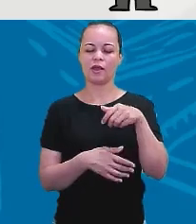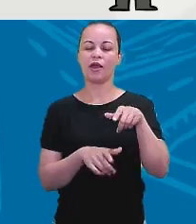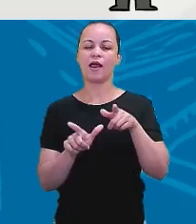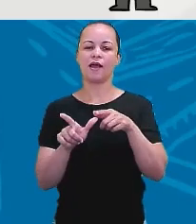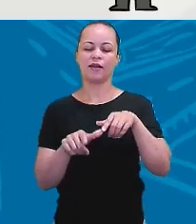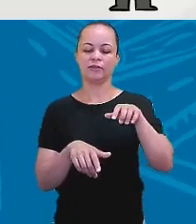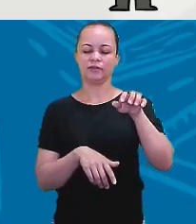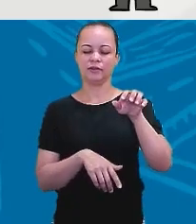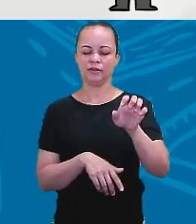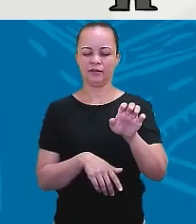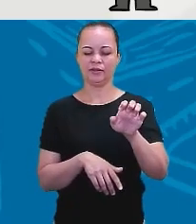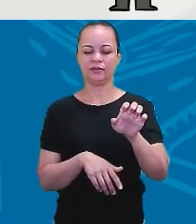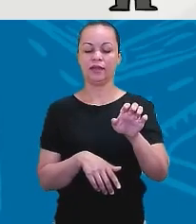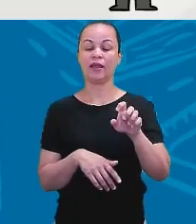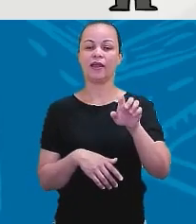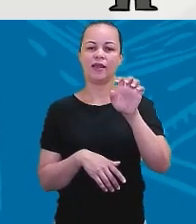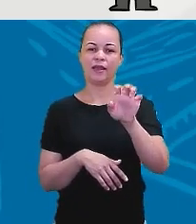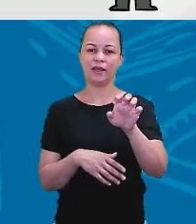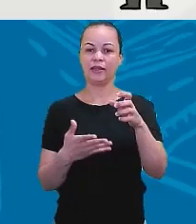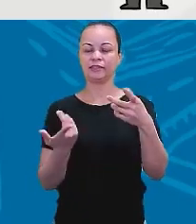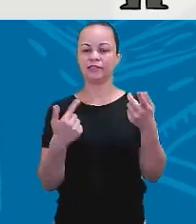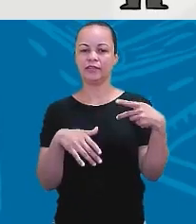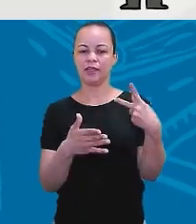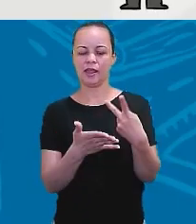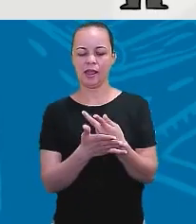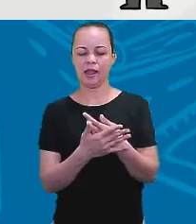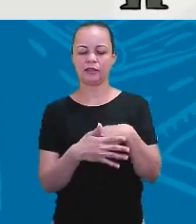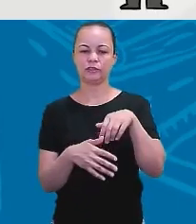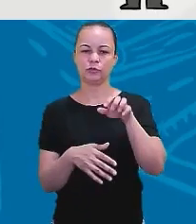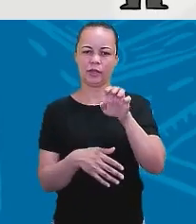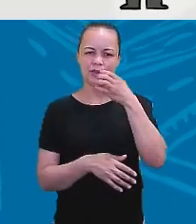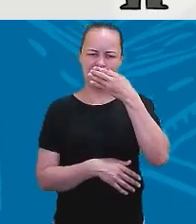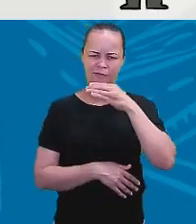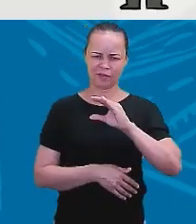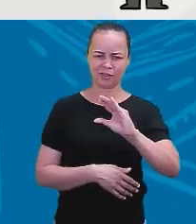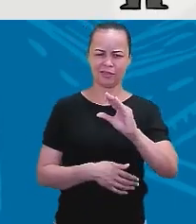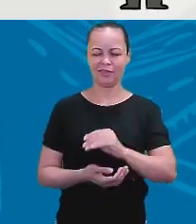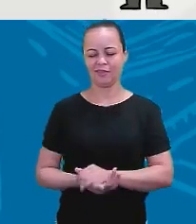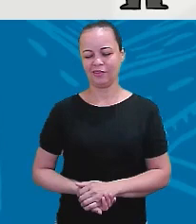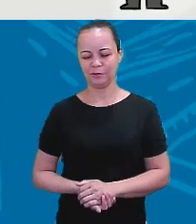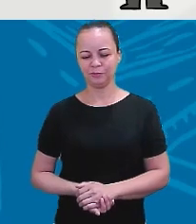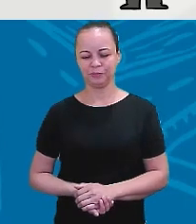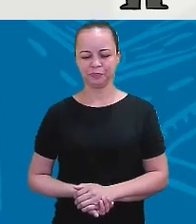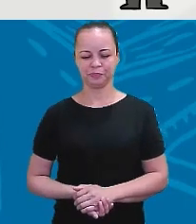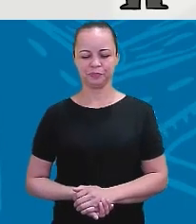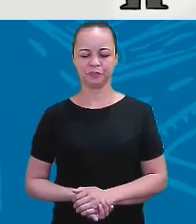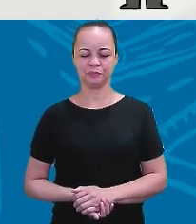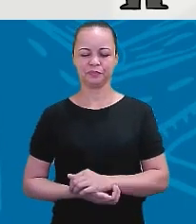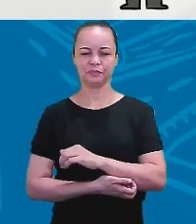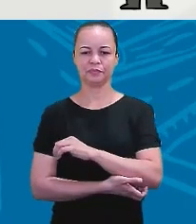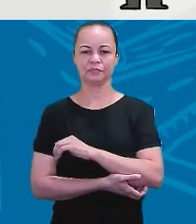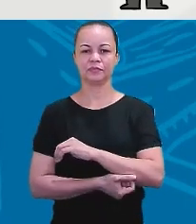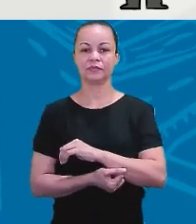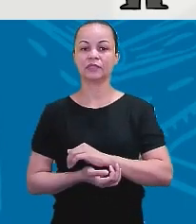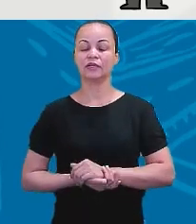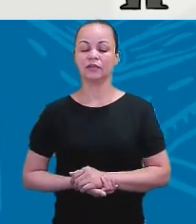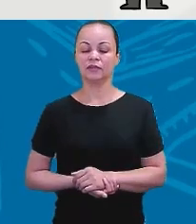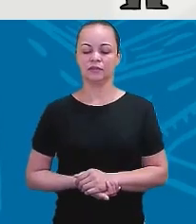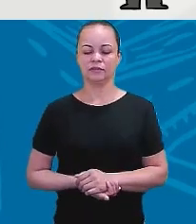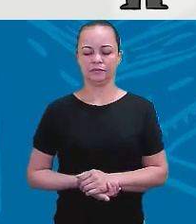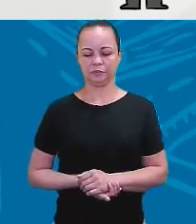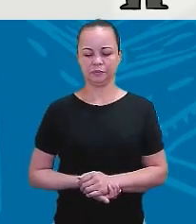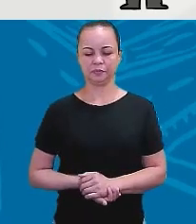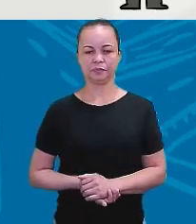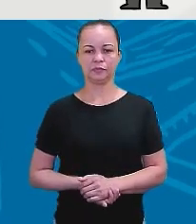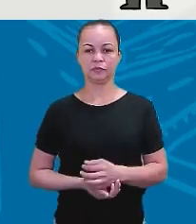letra E. É de elefante. Vamos lá. Olha para aí. The architect,